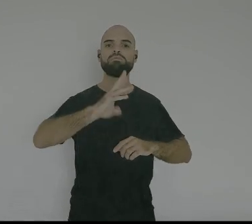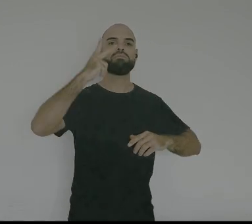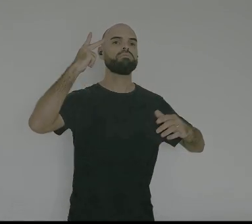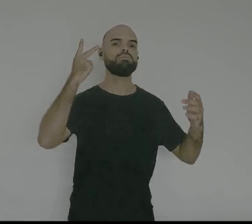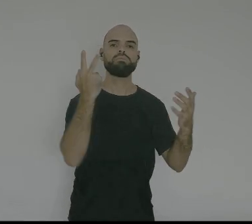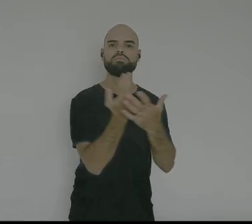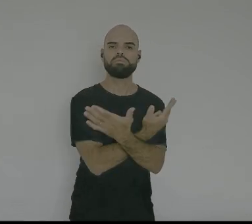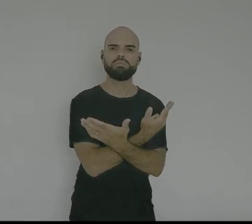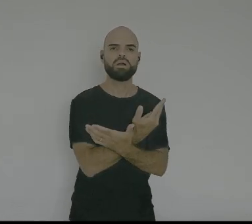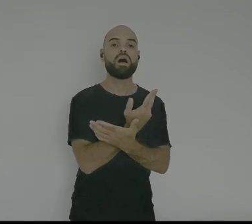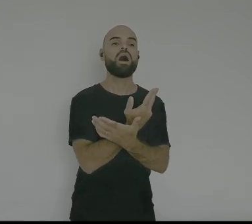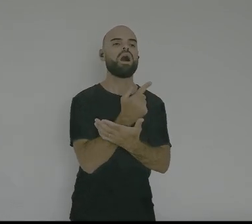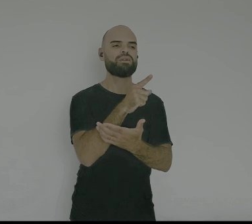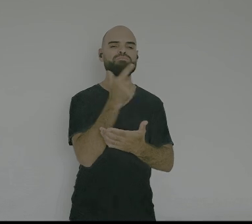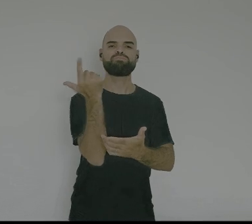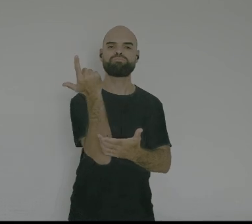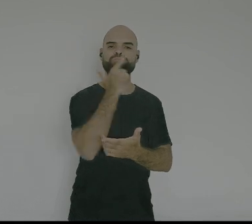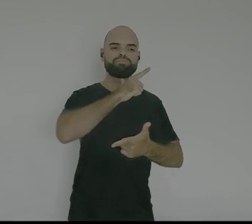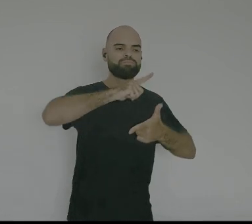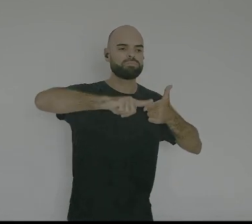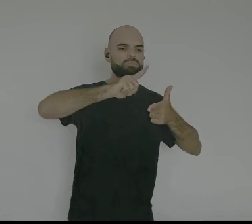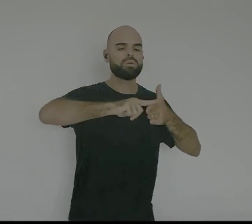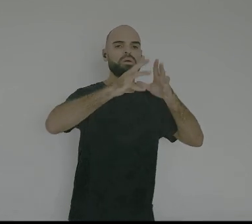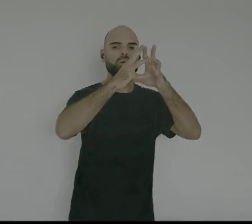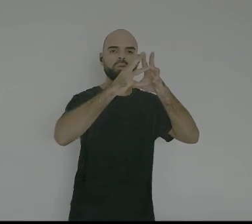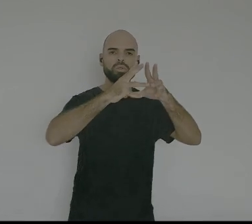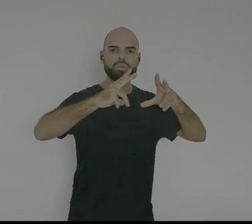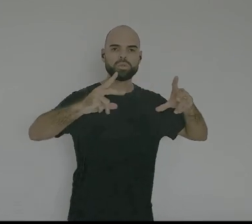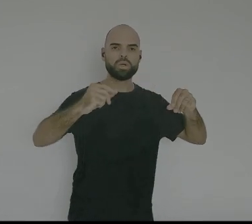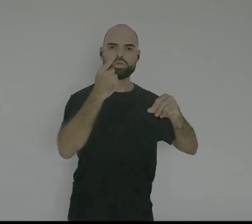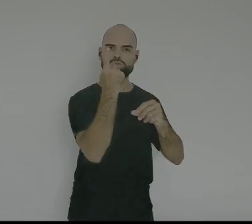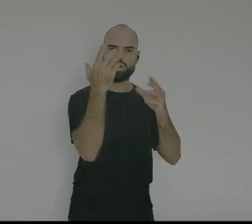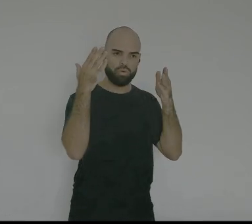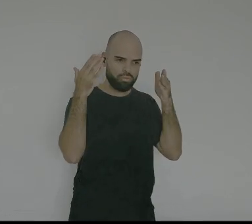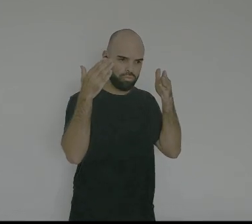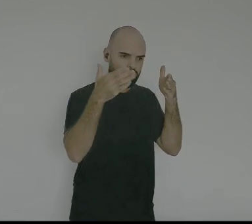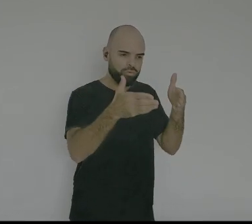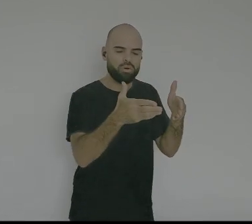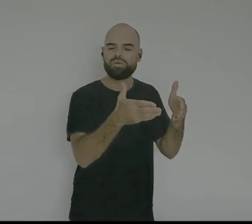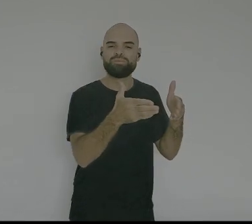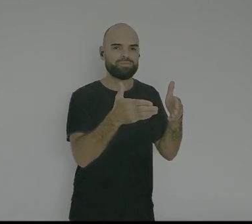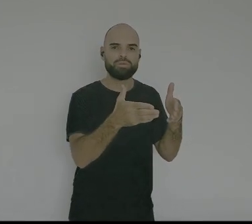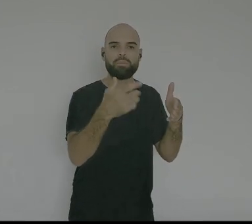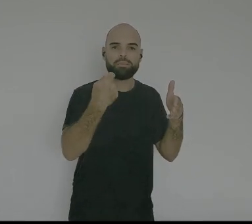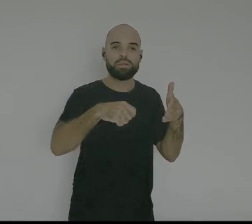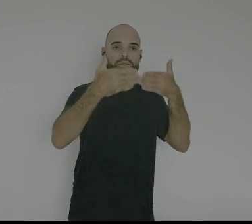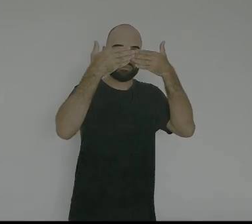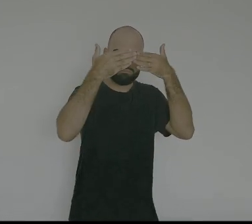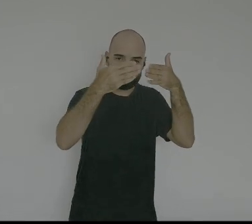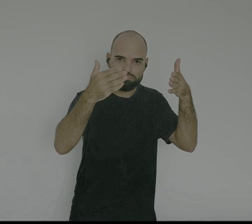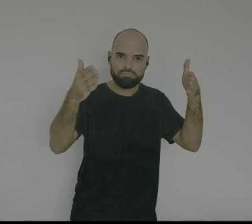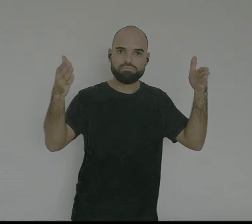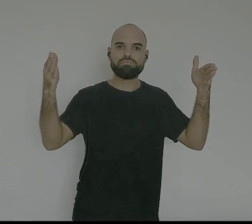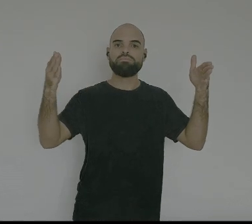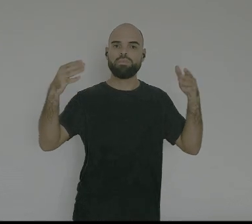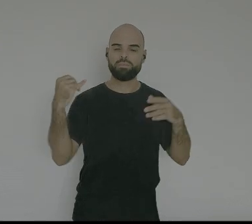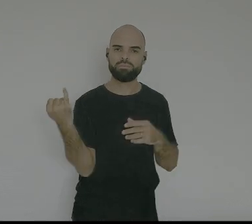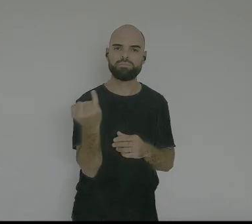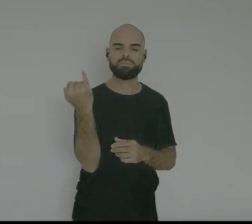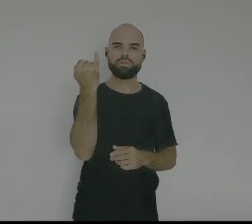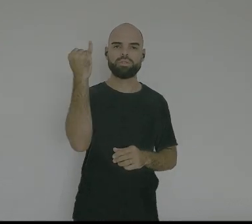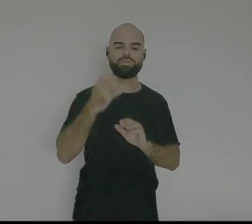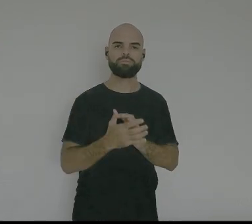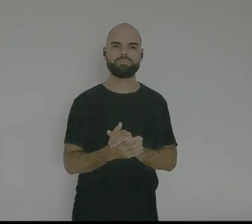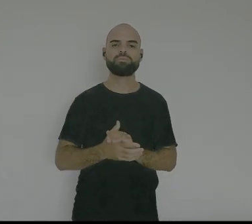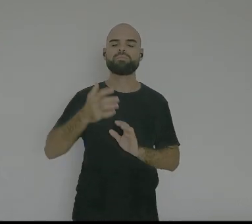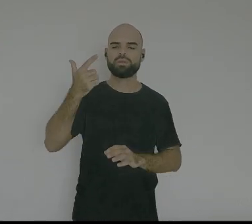entender que não há solução para os problemas a partir de mudanças em pontos de atenção isolados, que é o grande